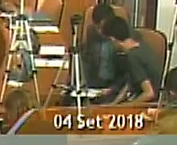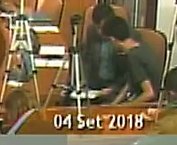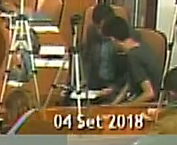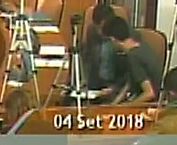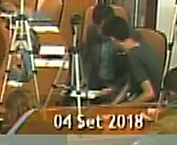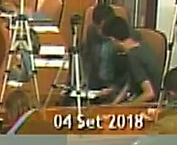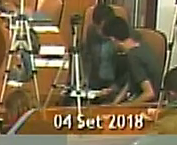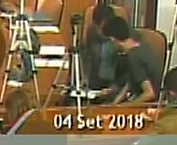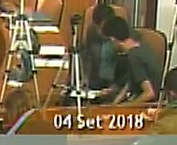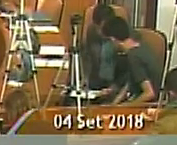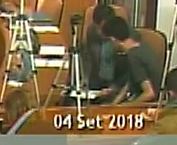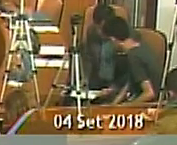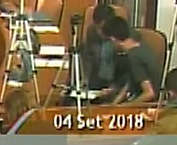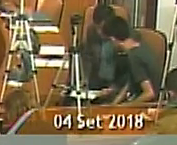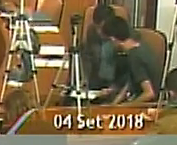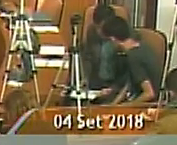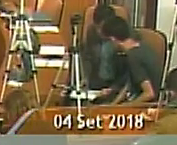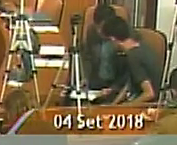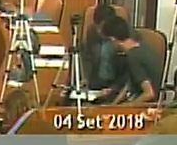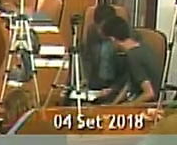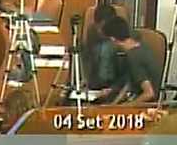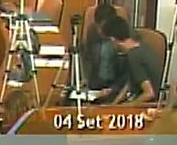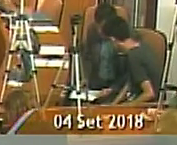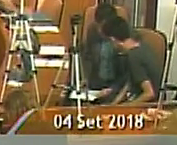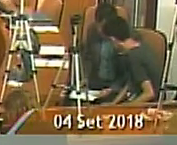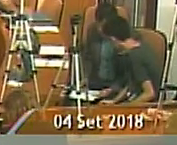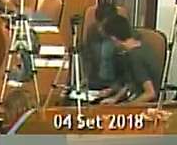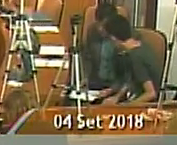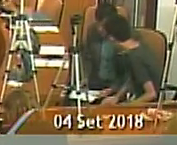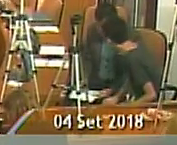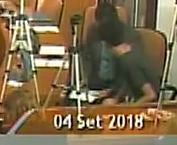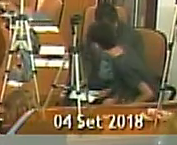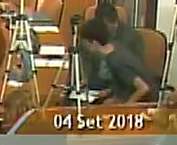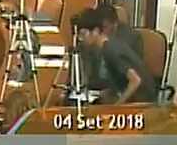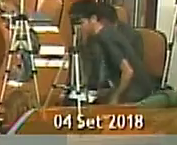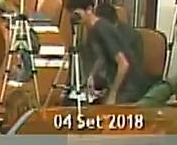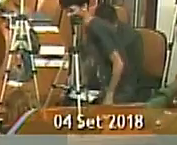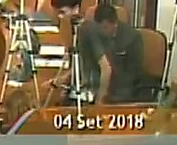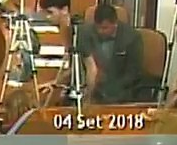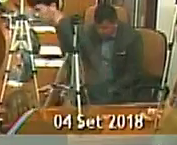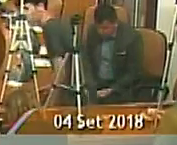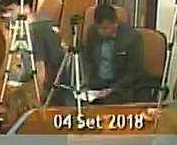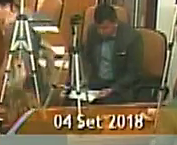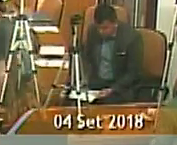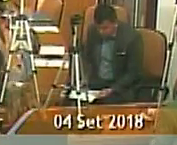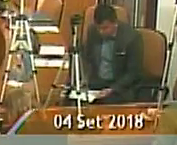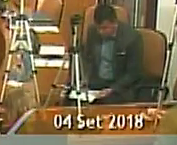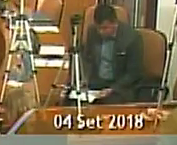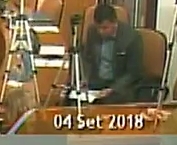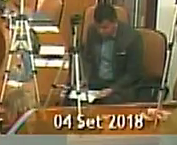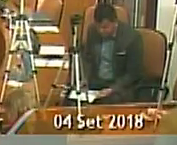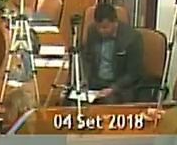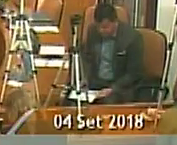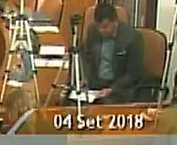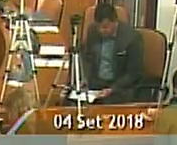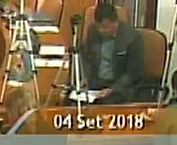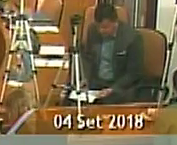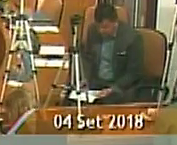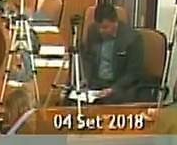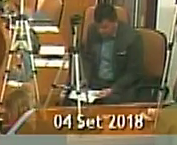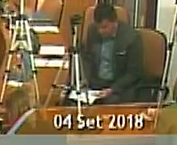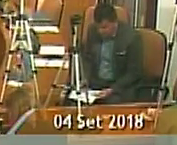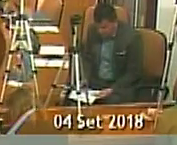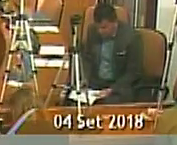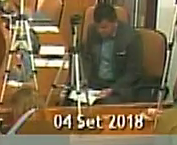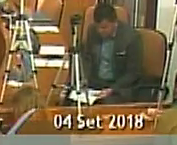Senhoras e senhores, vereadores e vereadores, amigos que nos assistem aqui no plenário, presidente Benedito Adelino, telespectadores que nos assistem pela TV